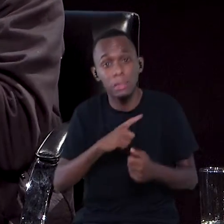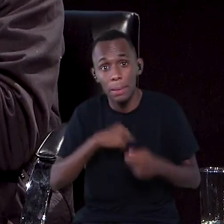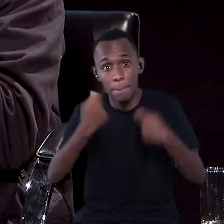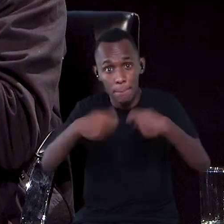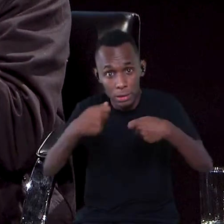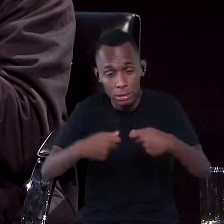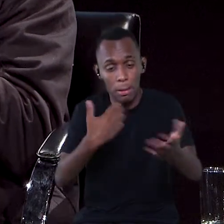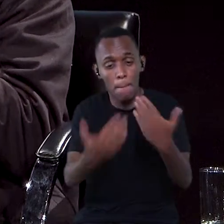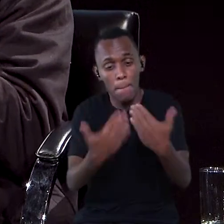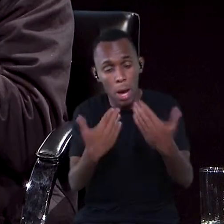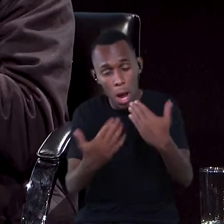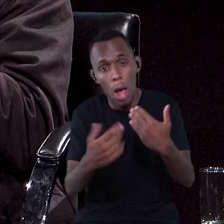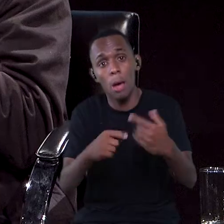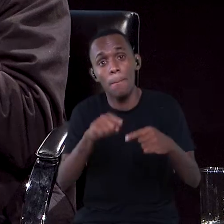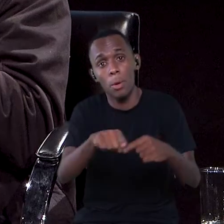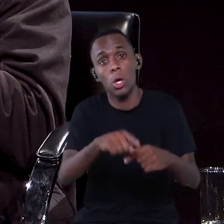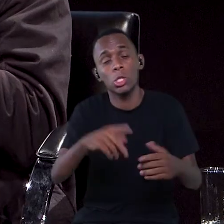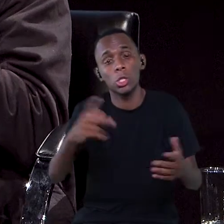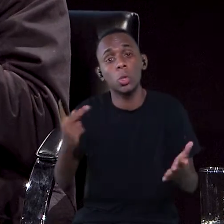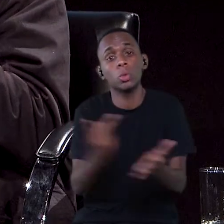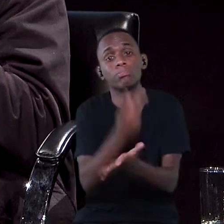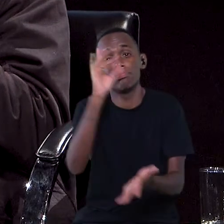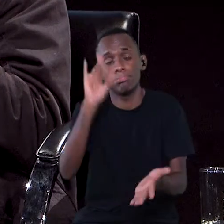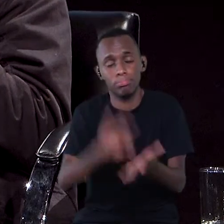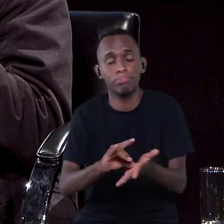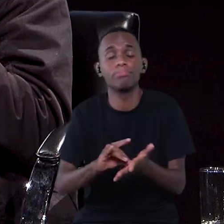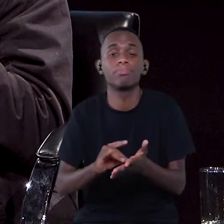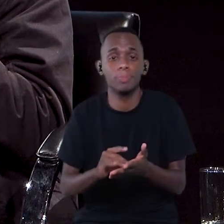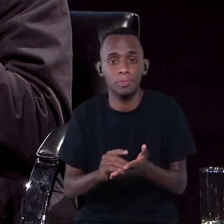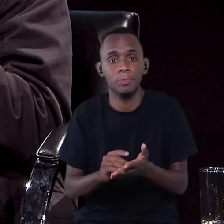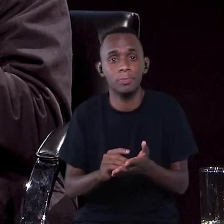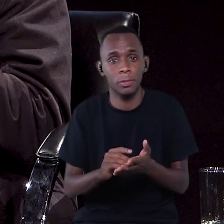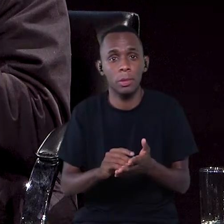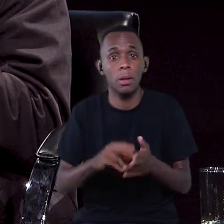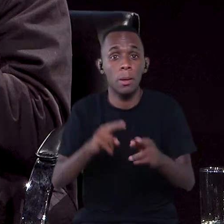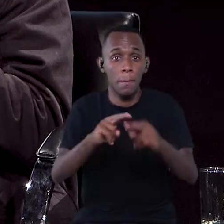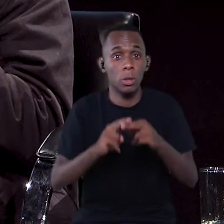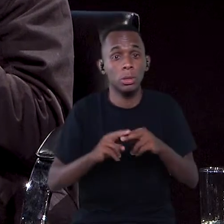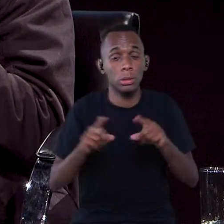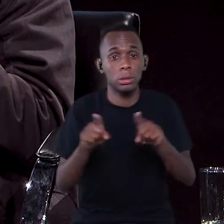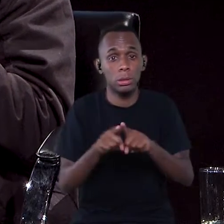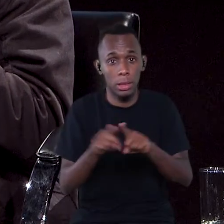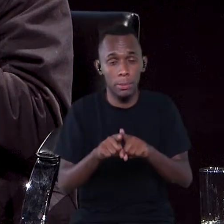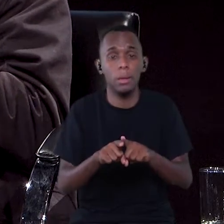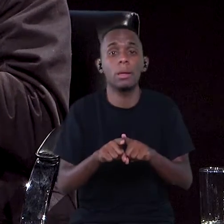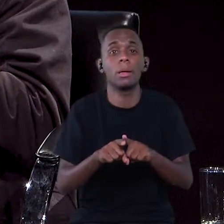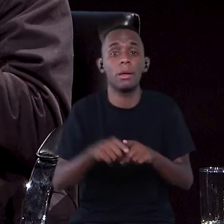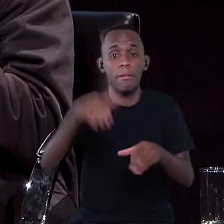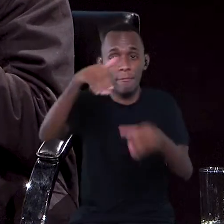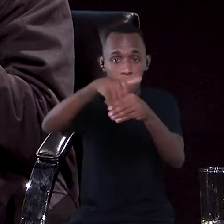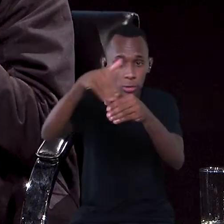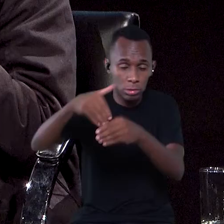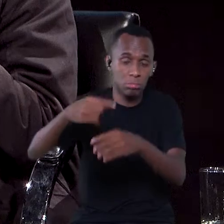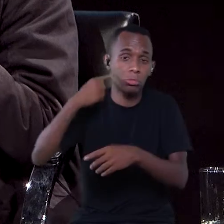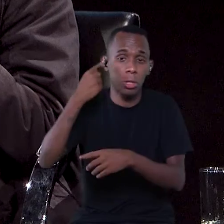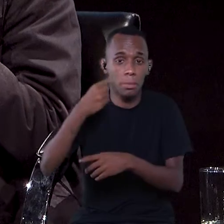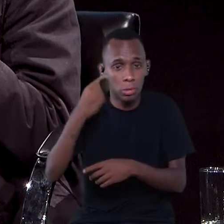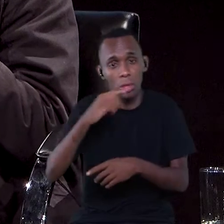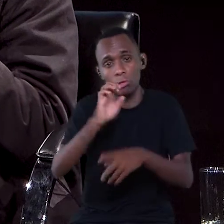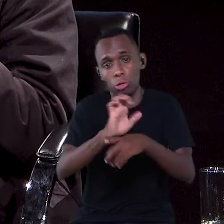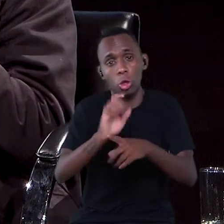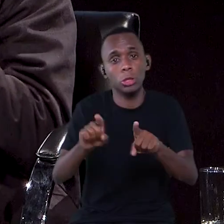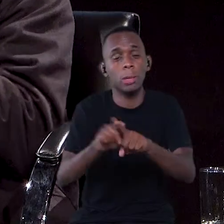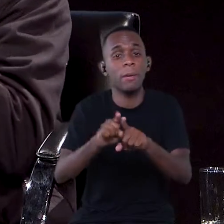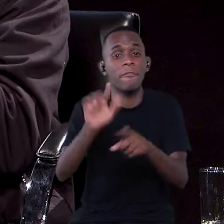testemunhas de um tempo, mas como agentes de um tempo. Daí a necessidade da eleição de deputados